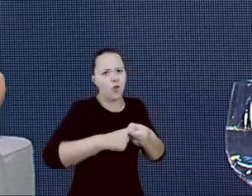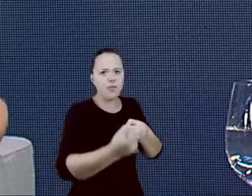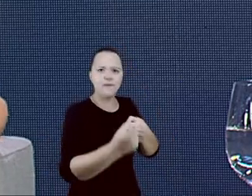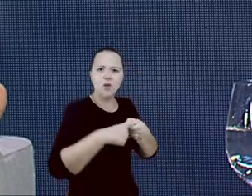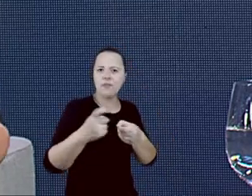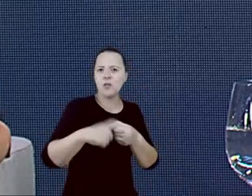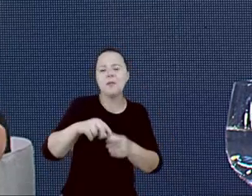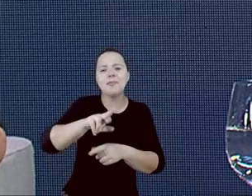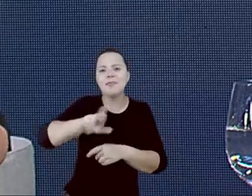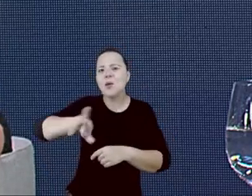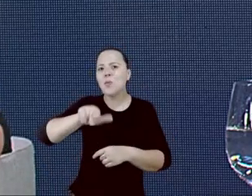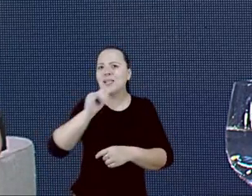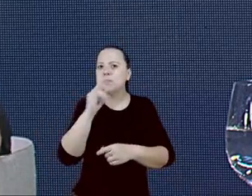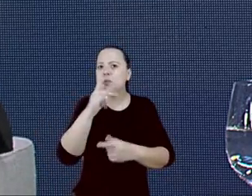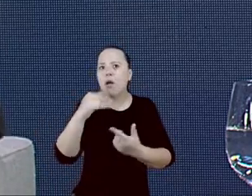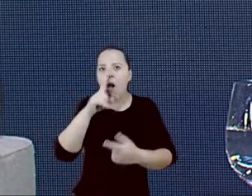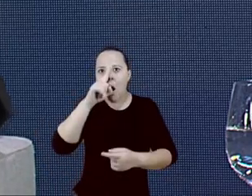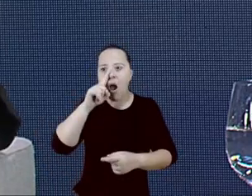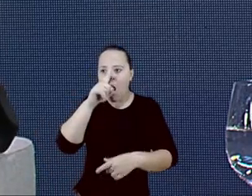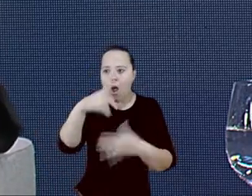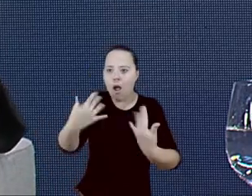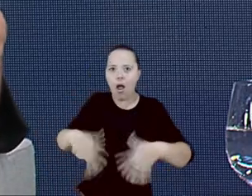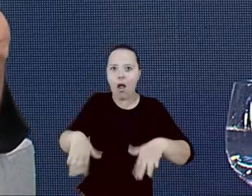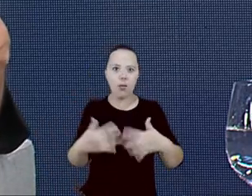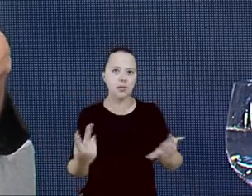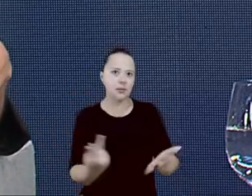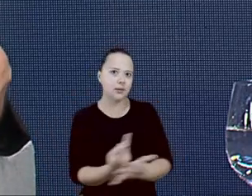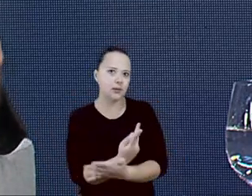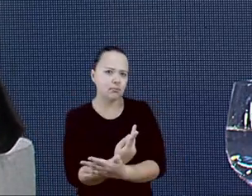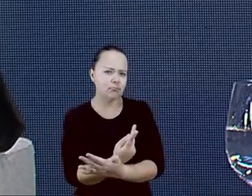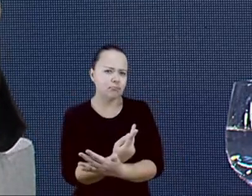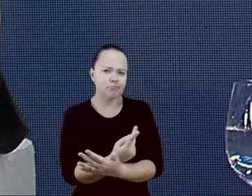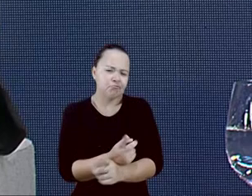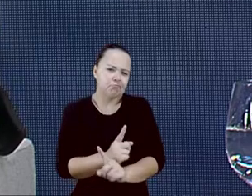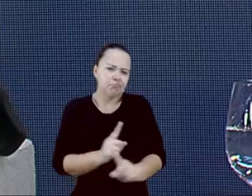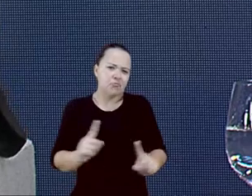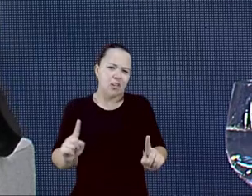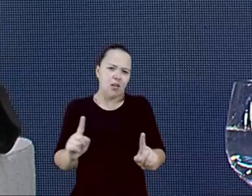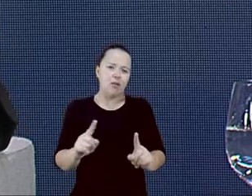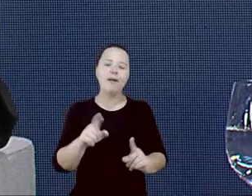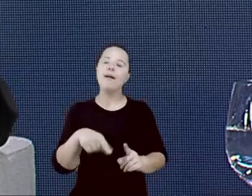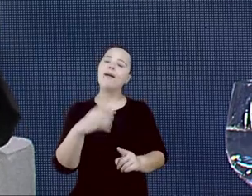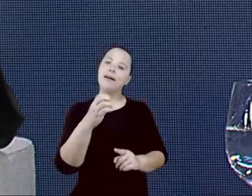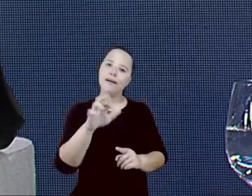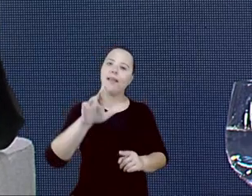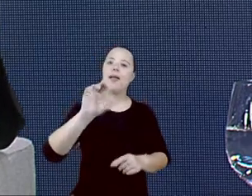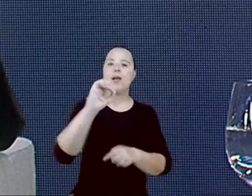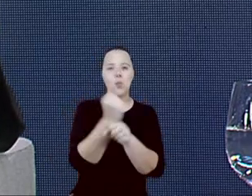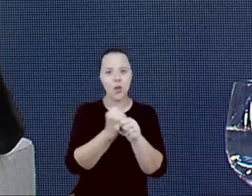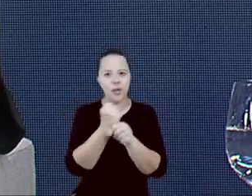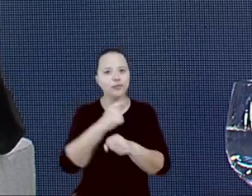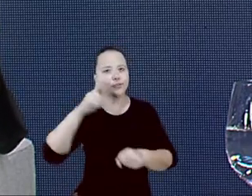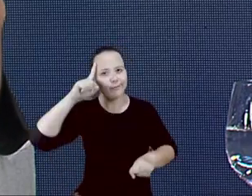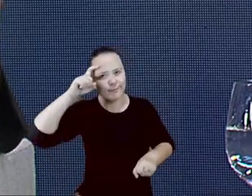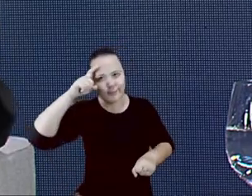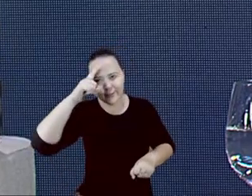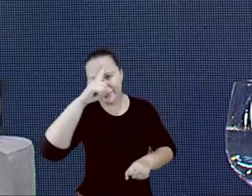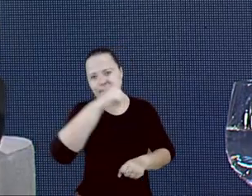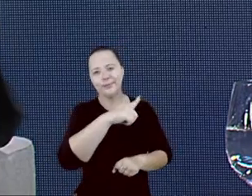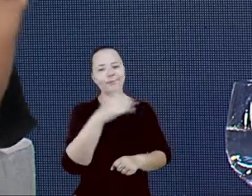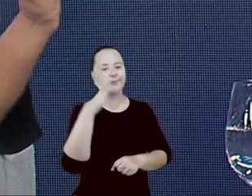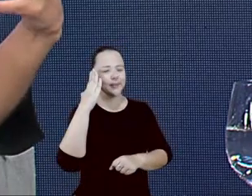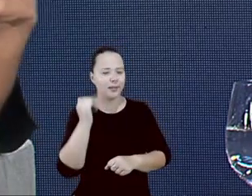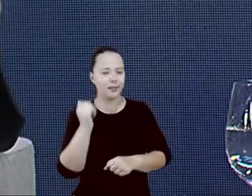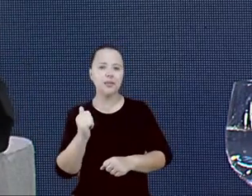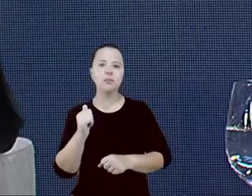prédio por pior de risco de crédito né então é claro que é um ano difícil a gente